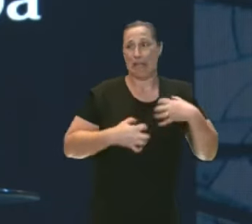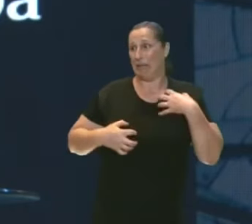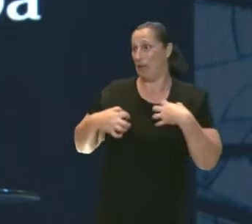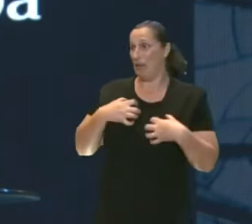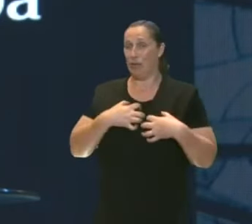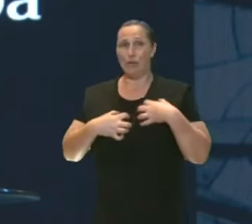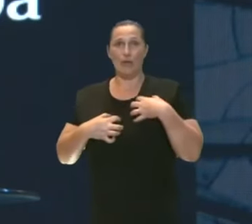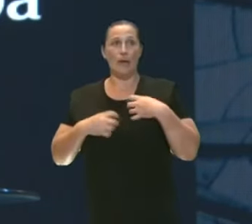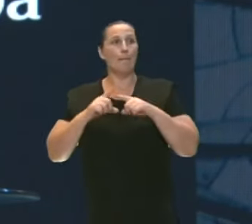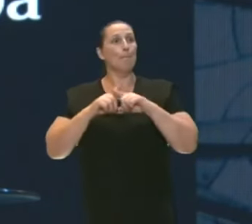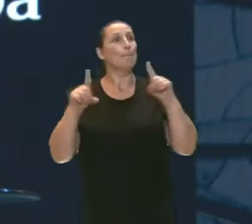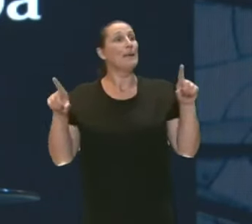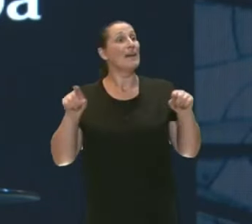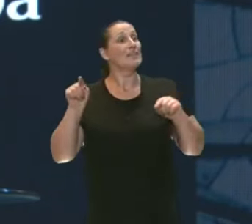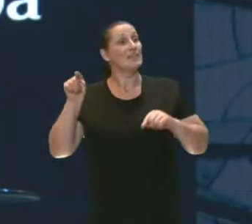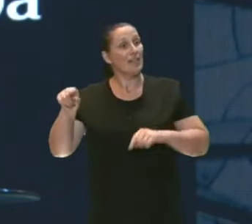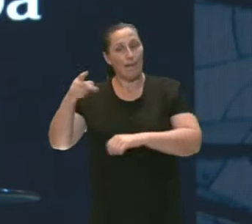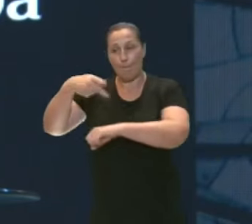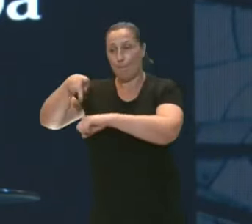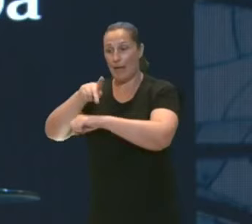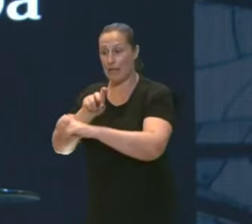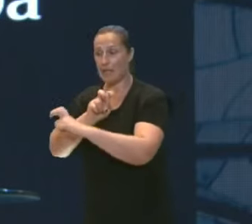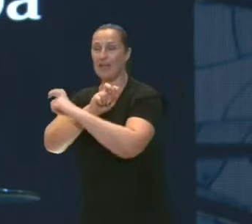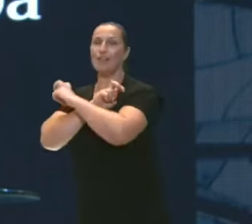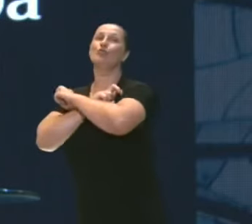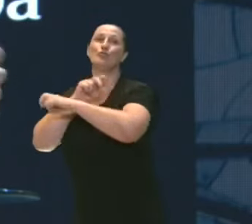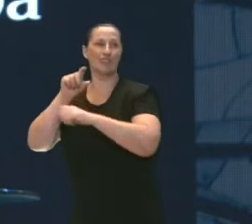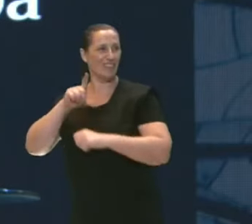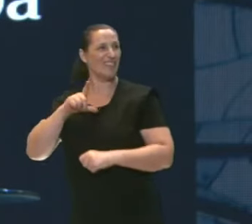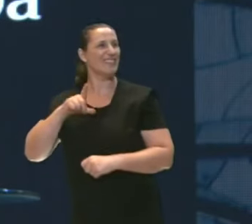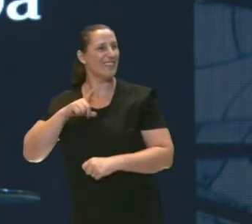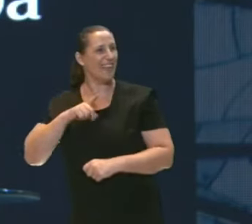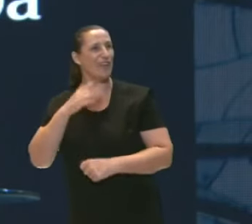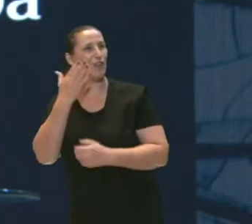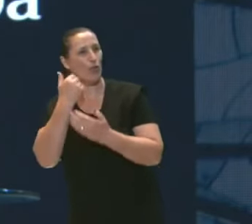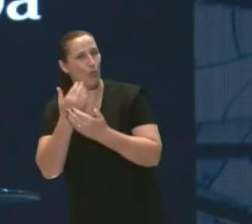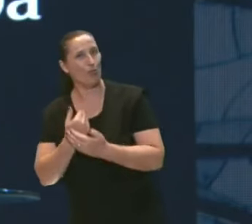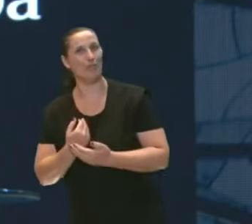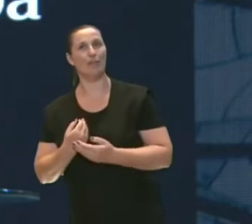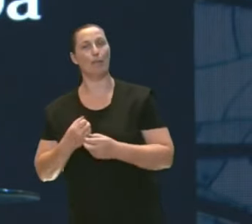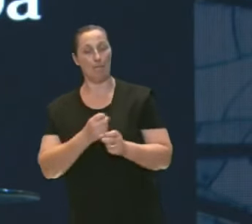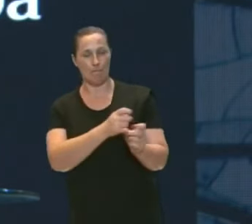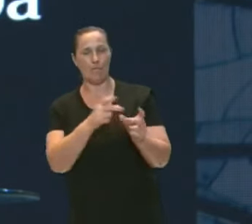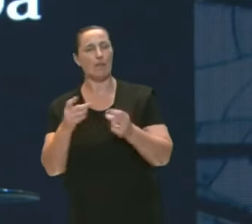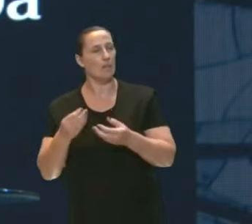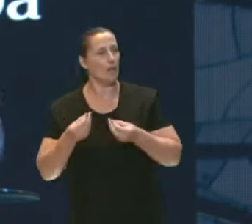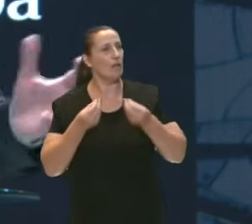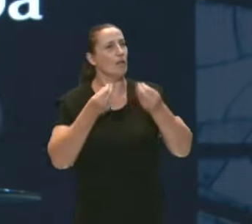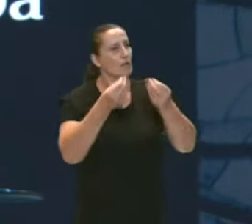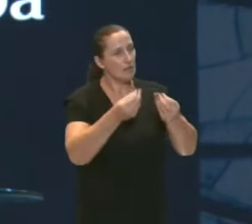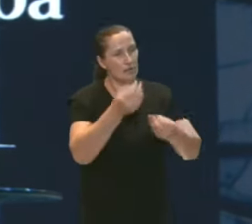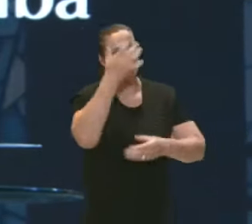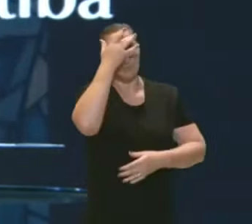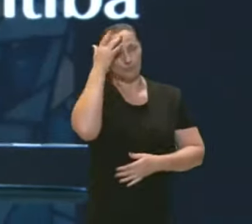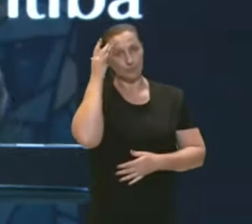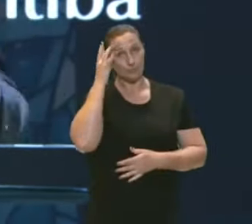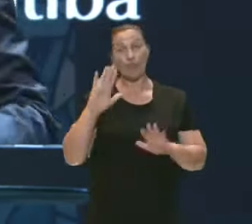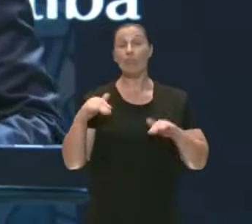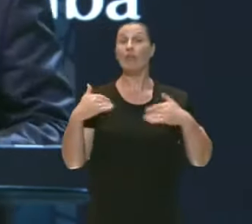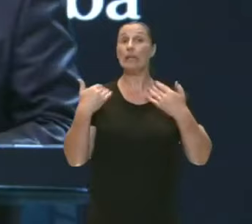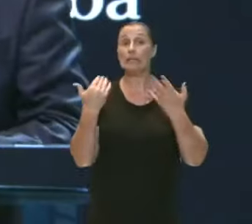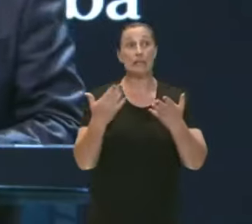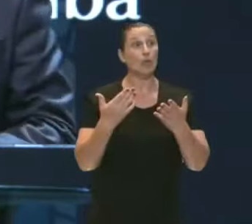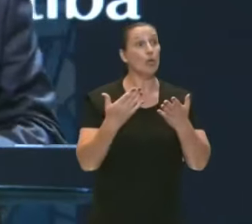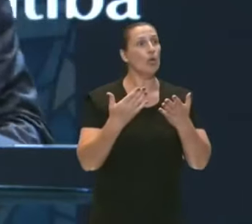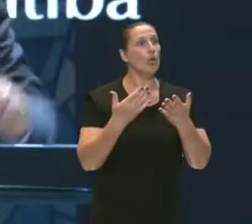causa da boa mão de Deus na vida do José. Porque isso aconteceu, então todas as pessoas vão até